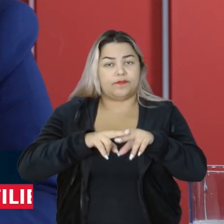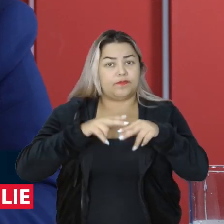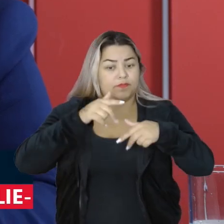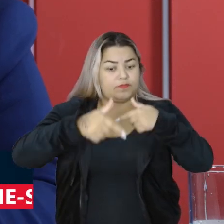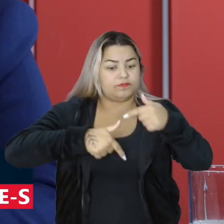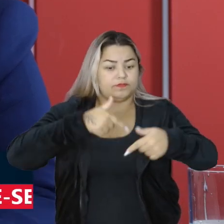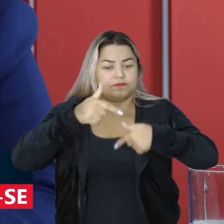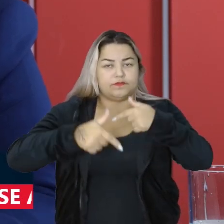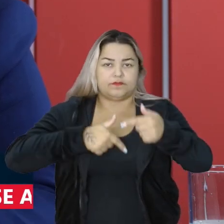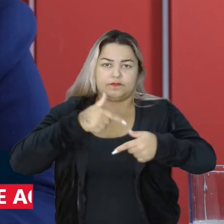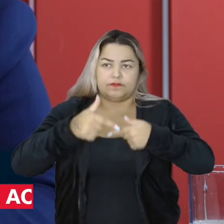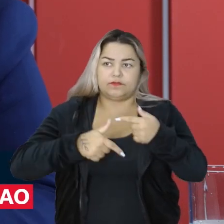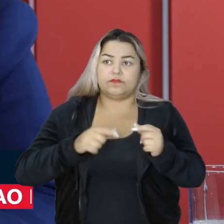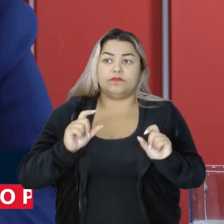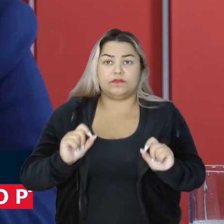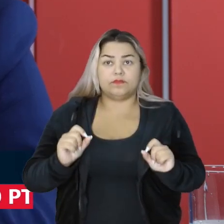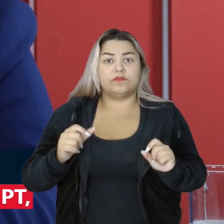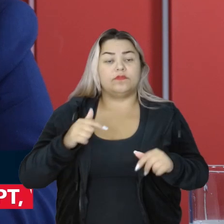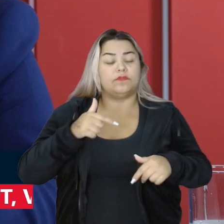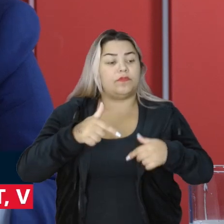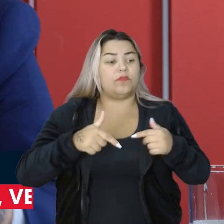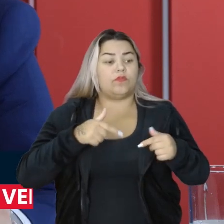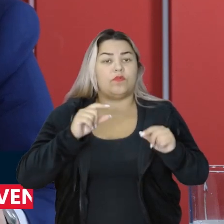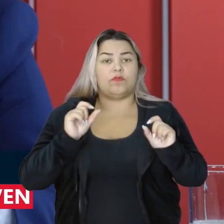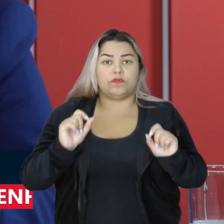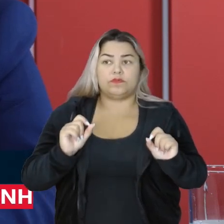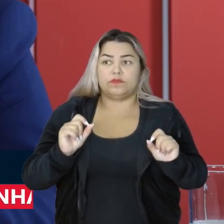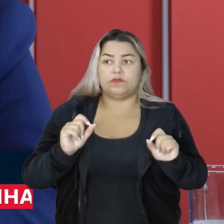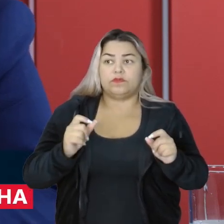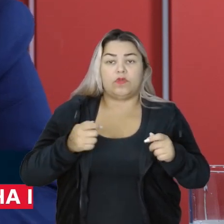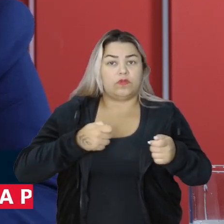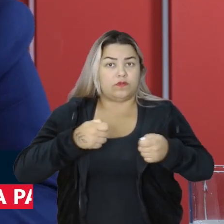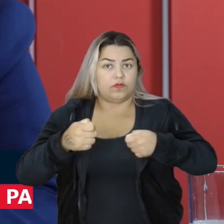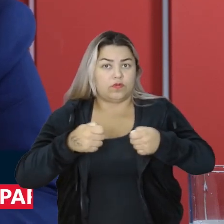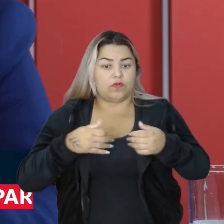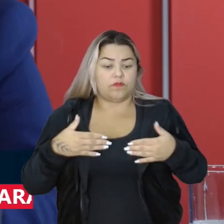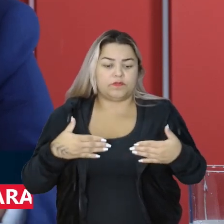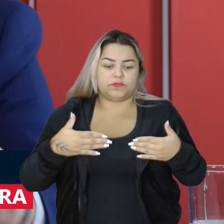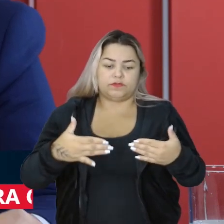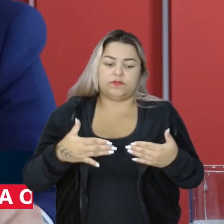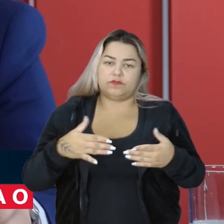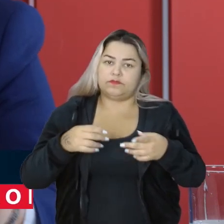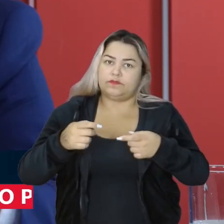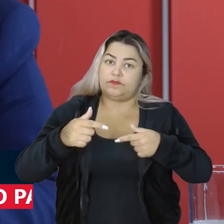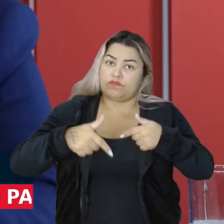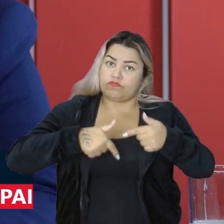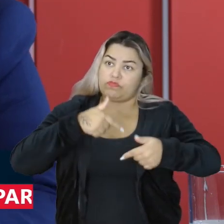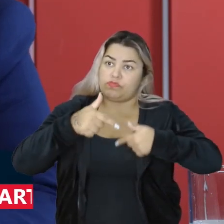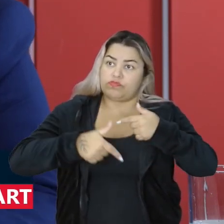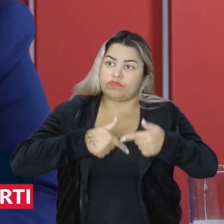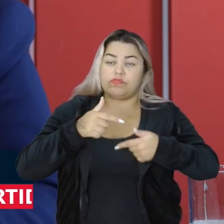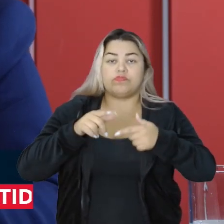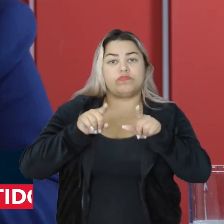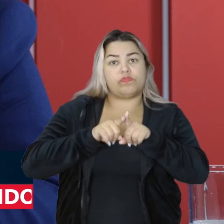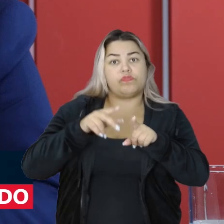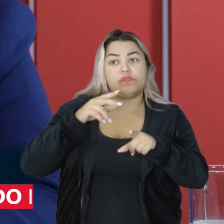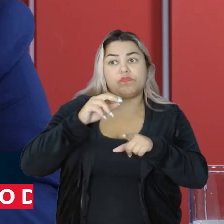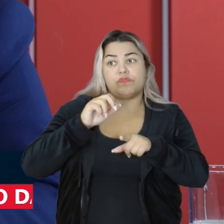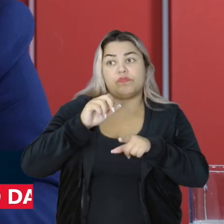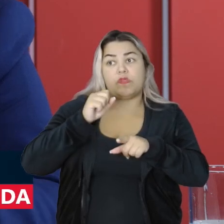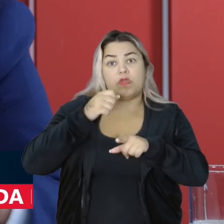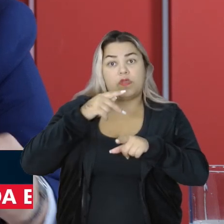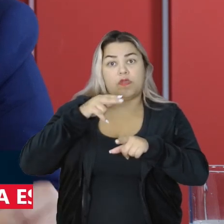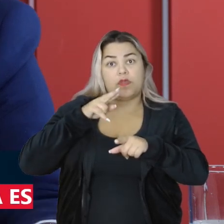trabalhistas. Nós hoje estamos trabalhando tanto em articulação com o Ministério do Trabalho quanto com o Ministério da Previdência para